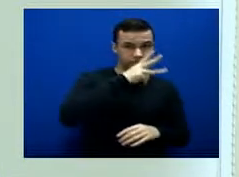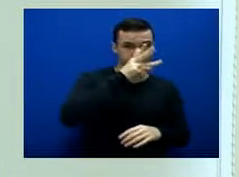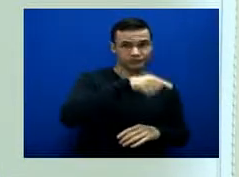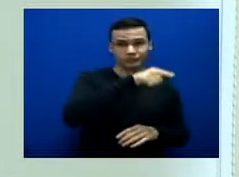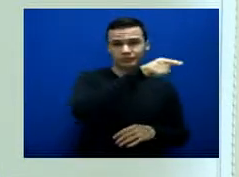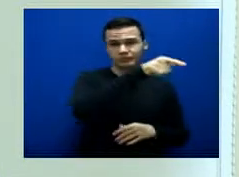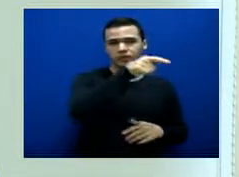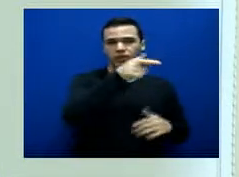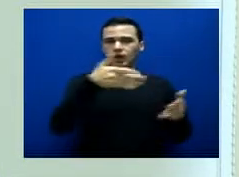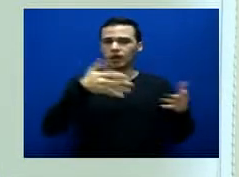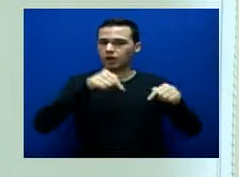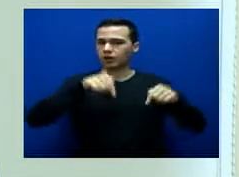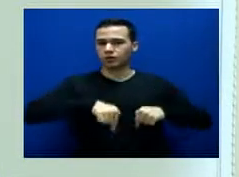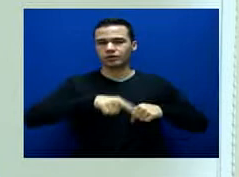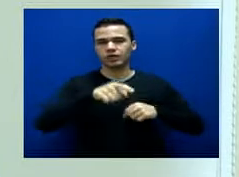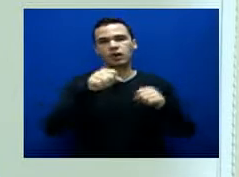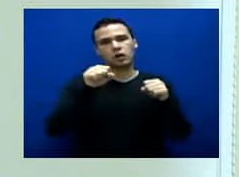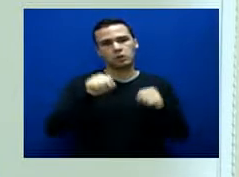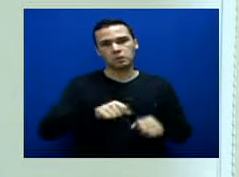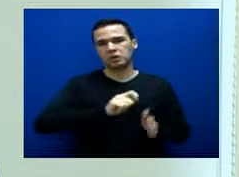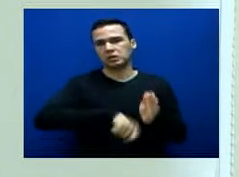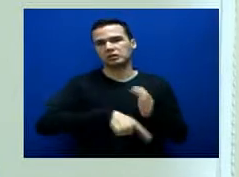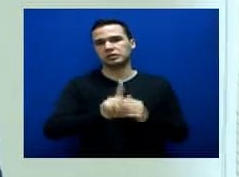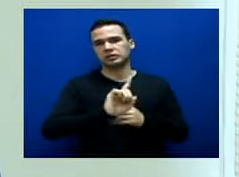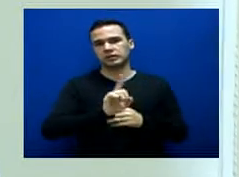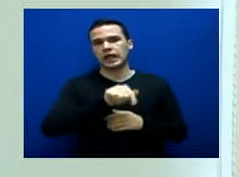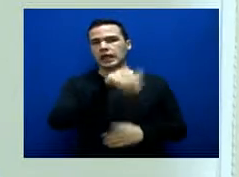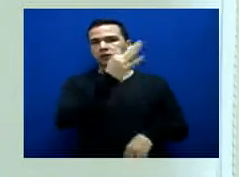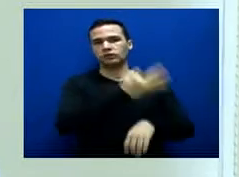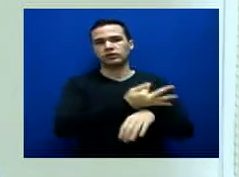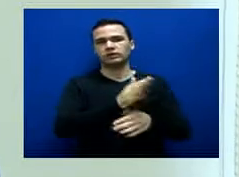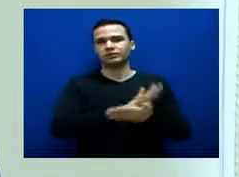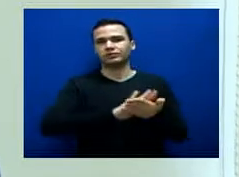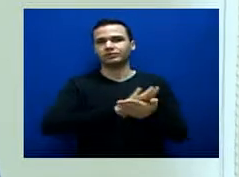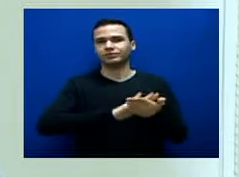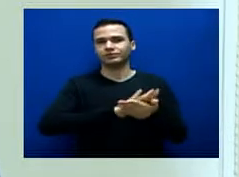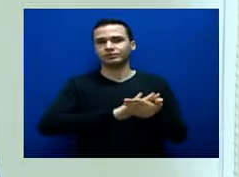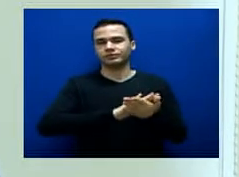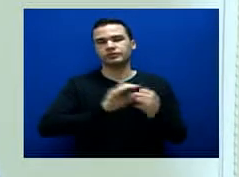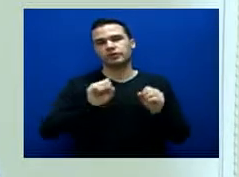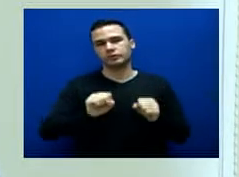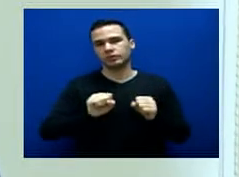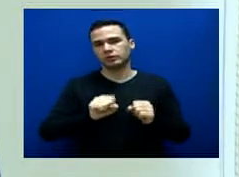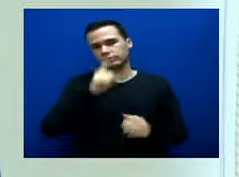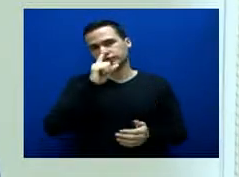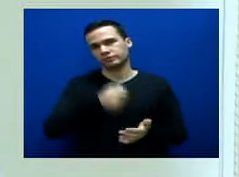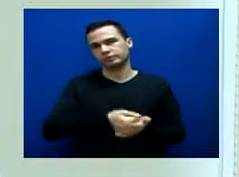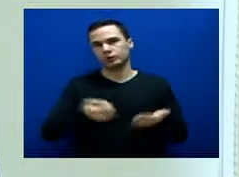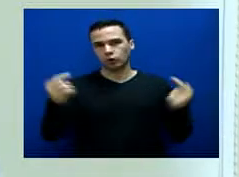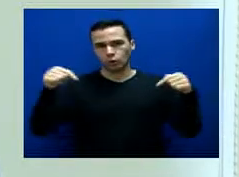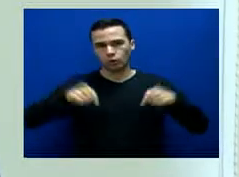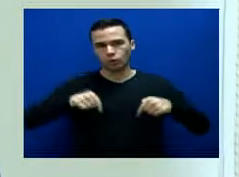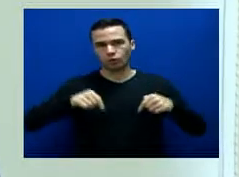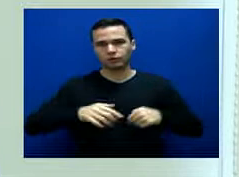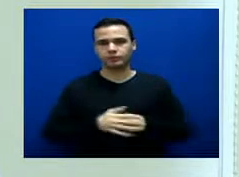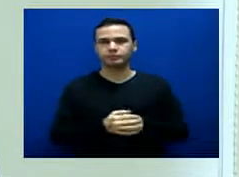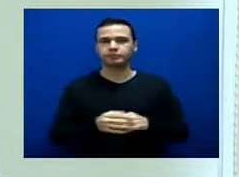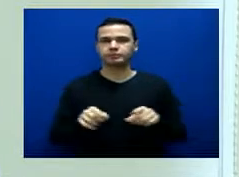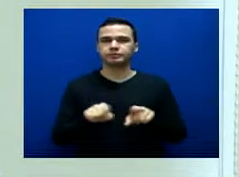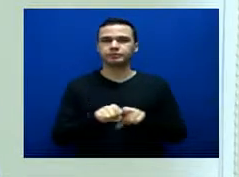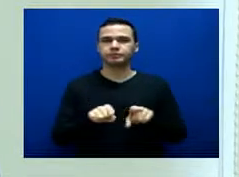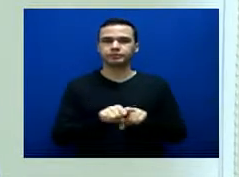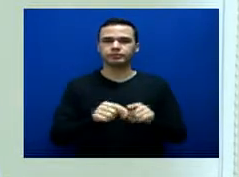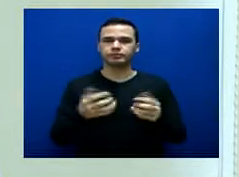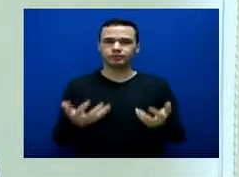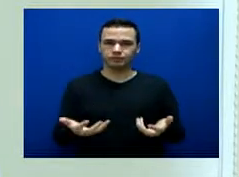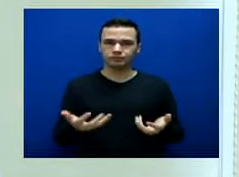licença, portanto, pode ser sem assinador, porque ele está de licença, ele não está faltando. Então, pode ser sim que eu faça esse apelo, Vossa Excelência.